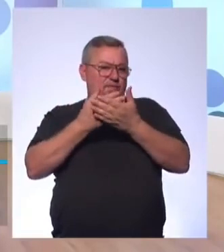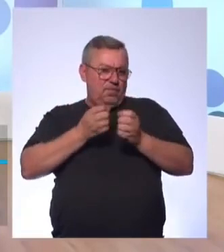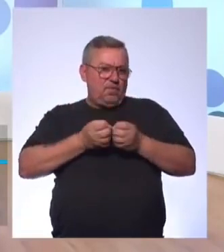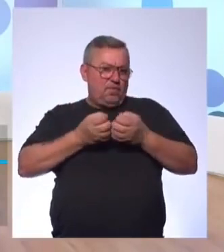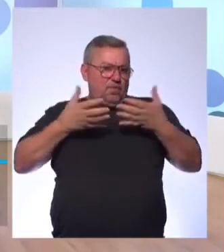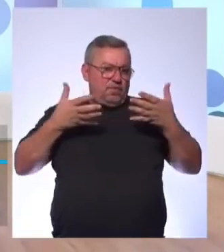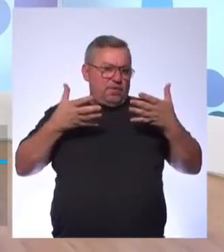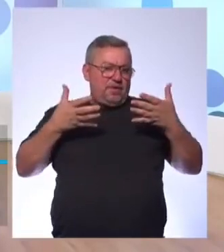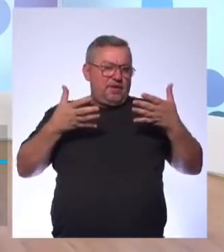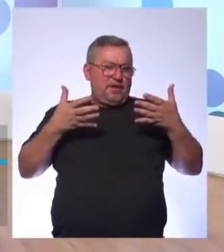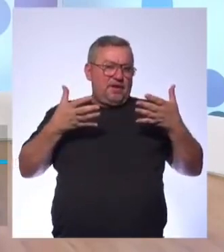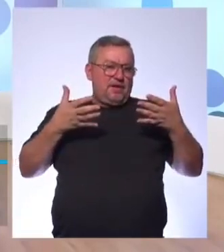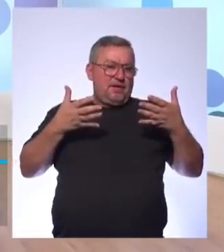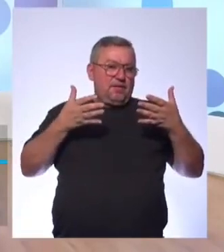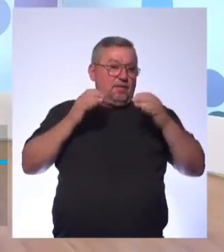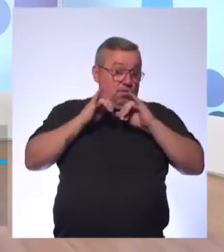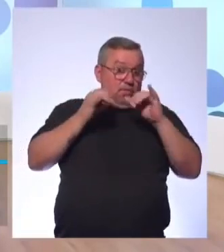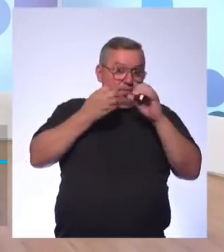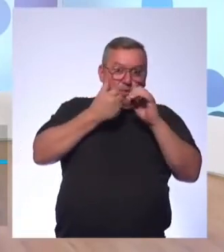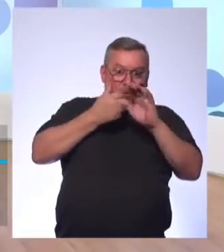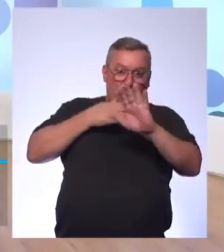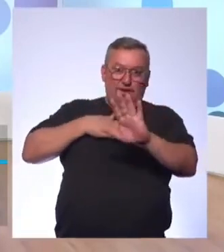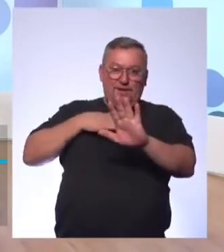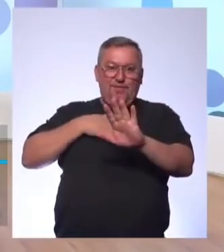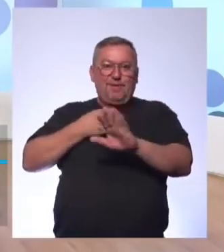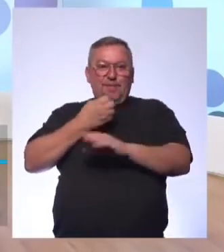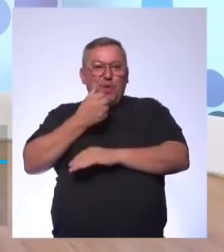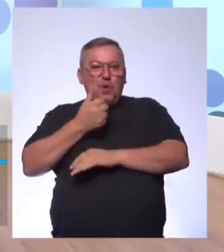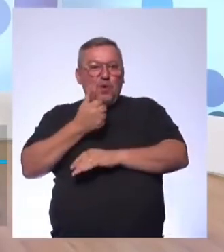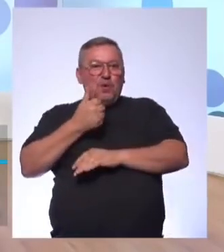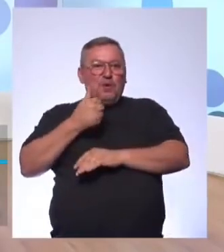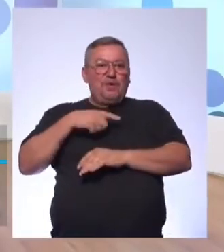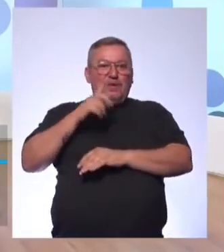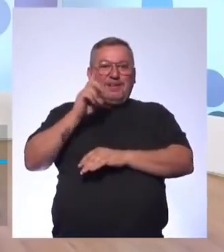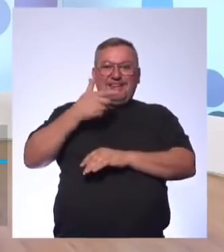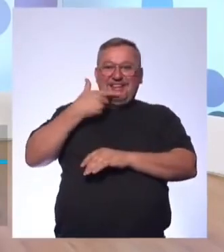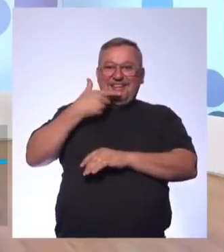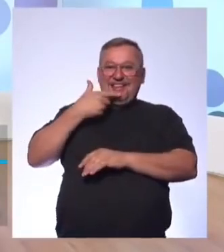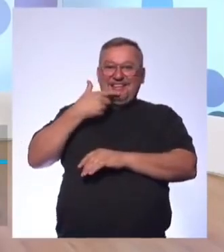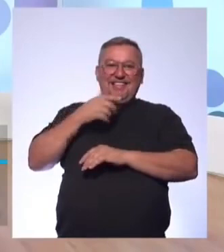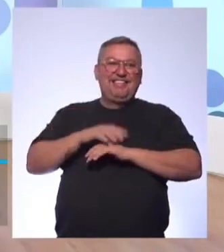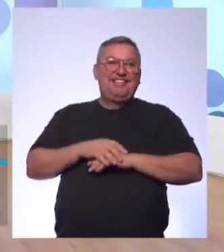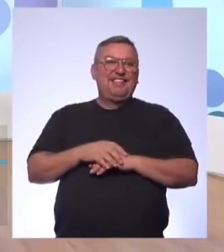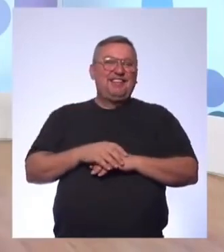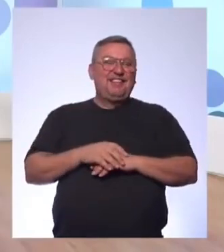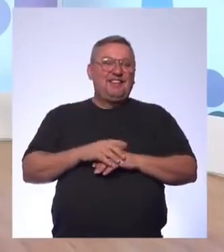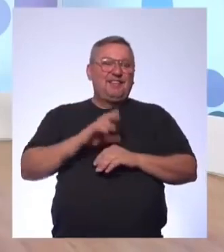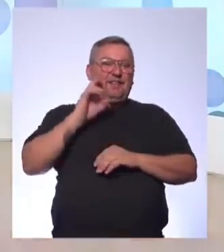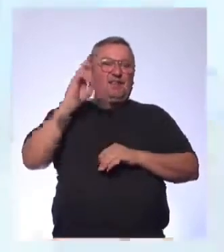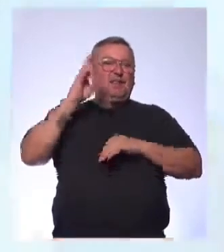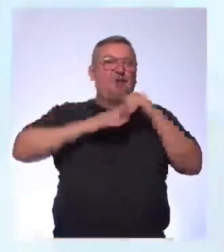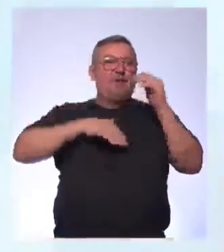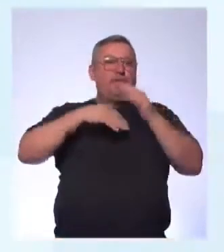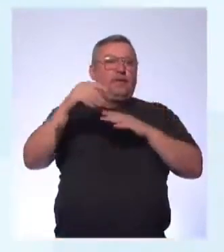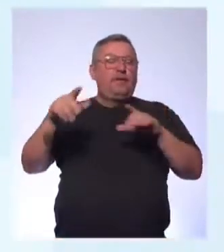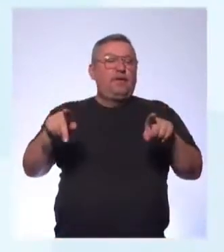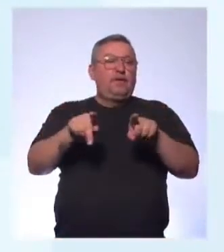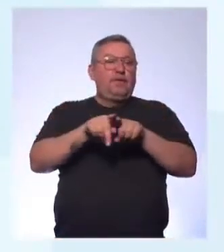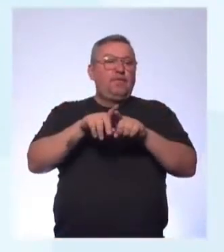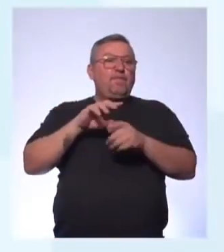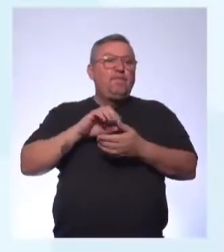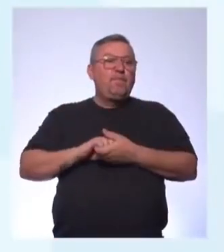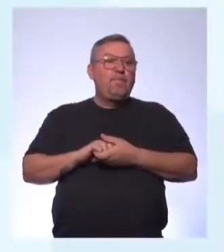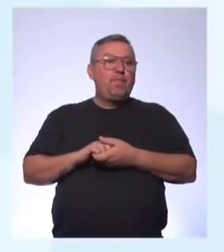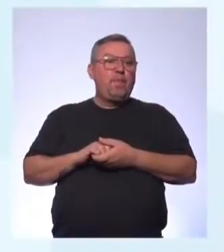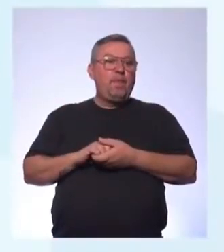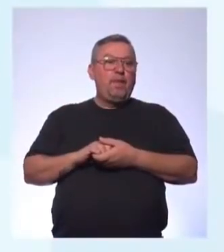surpresa. Não sei se é boa, tá? Mas, né, o Ed já está dando risada. Vamos colocar as habilidades, por favor? Você